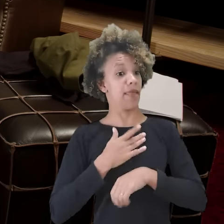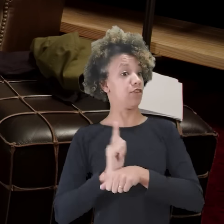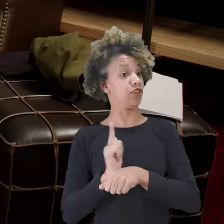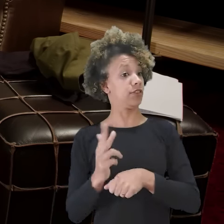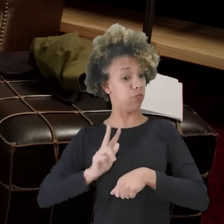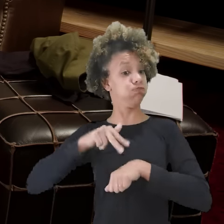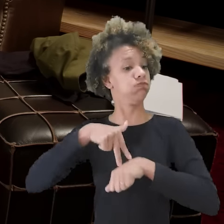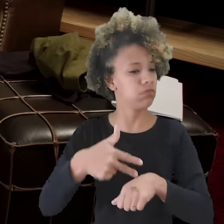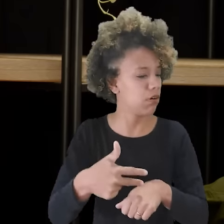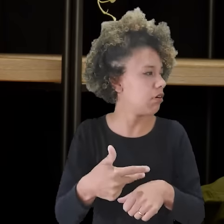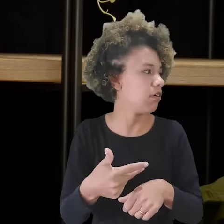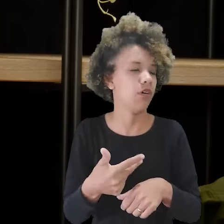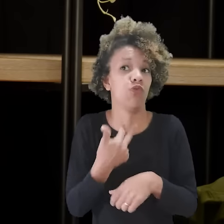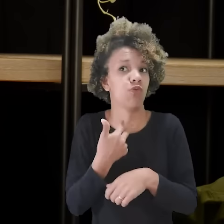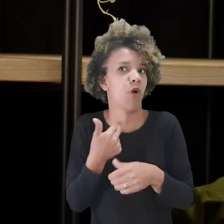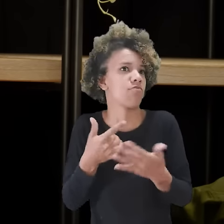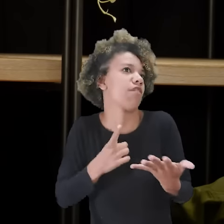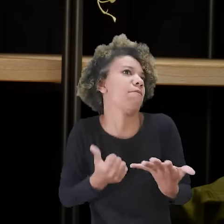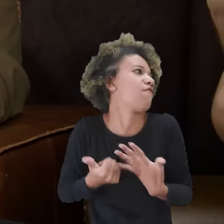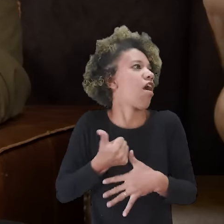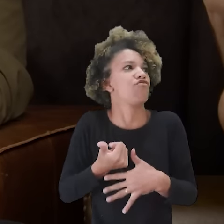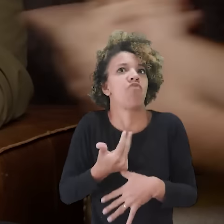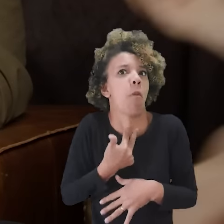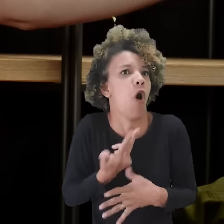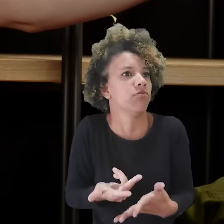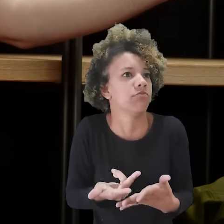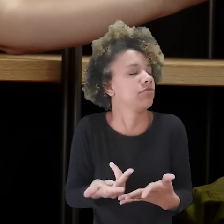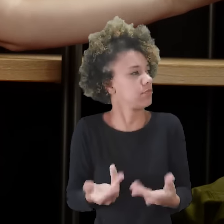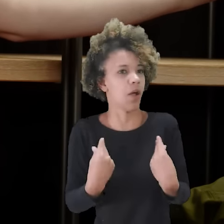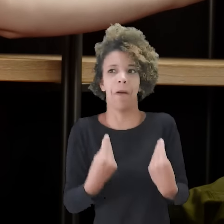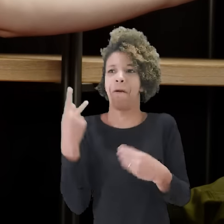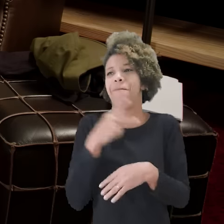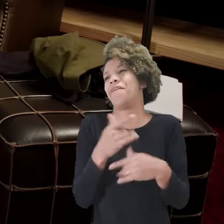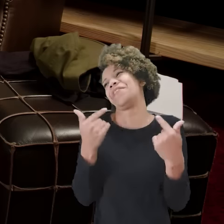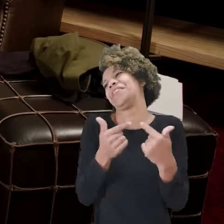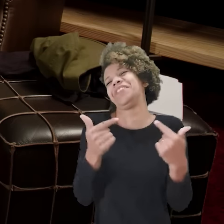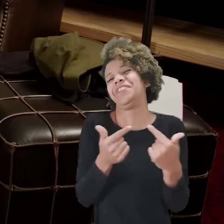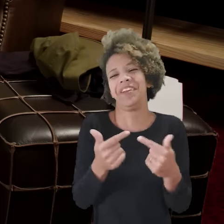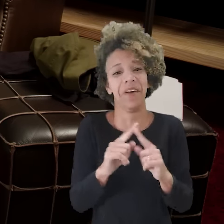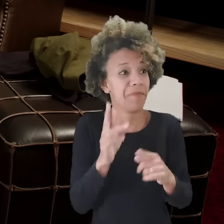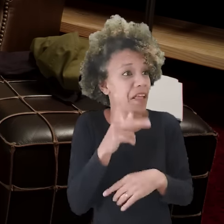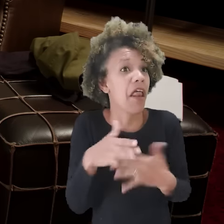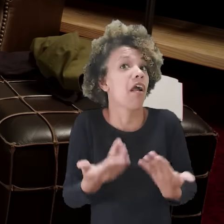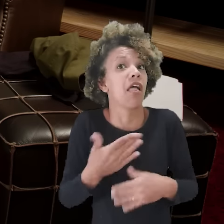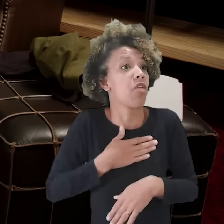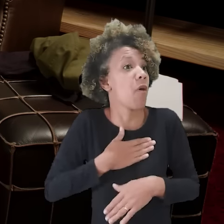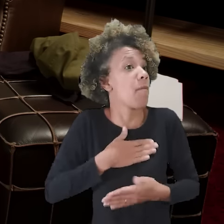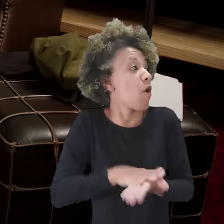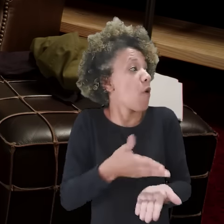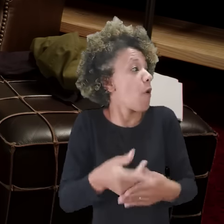eu não posso ter privilégio velho velho eu estou Cadê meu bife